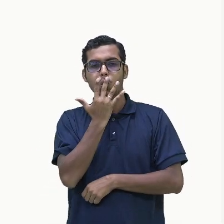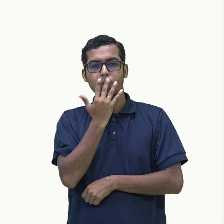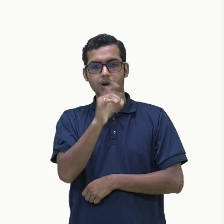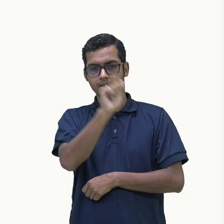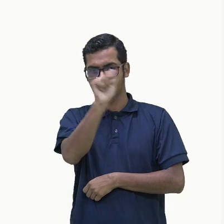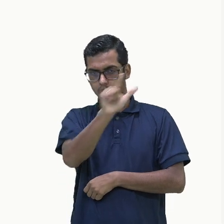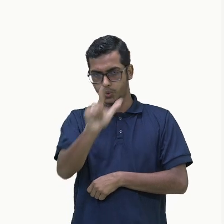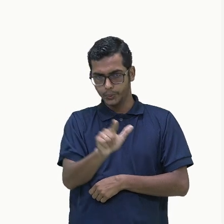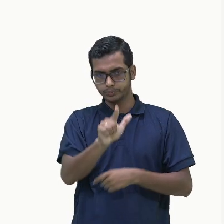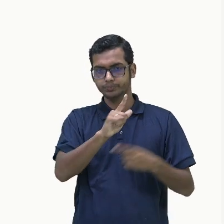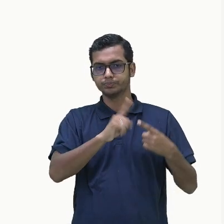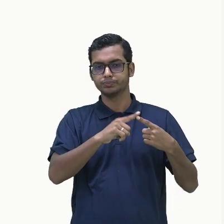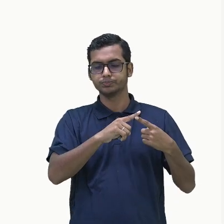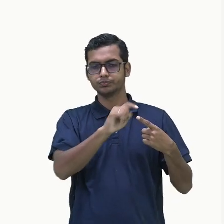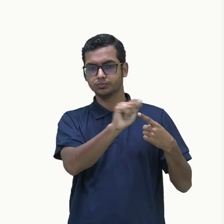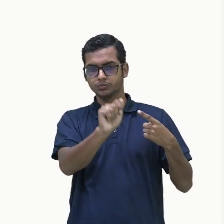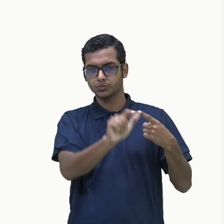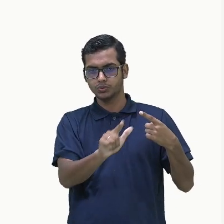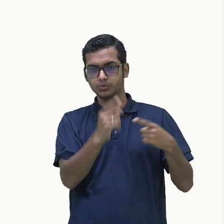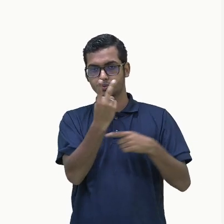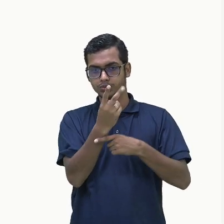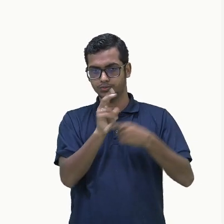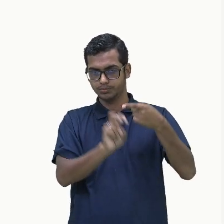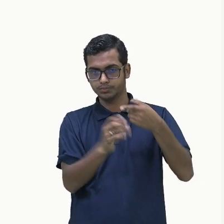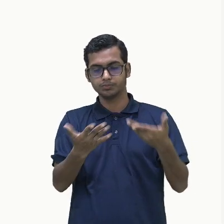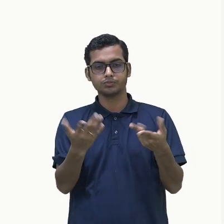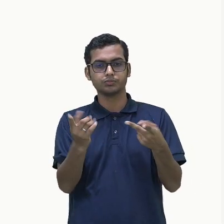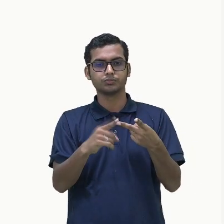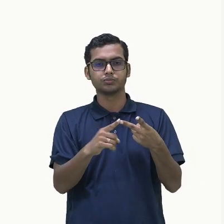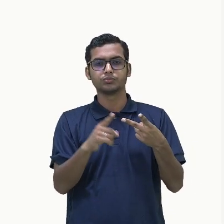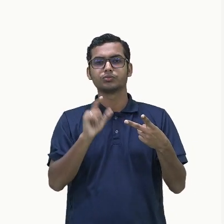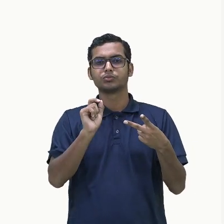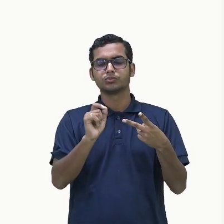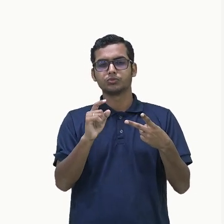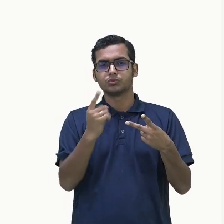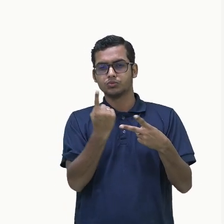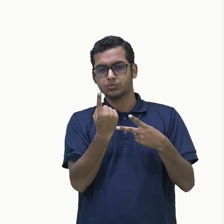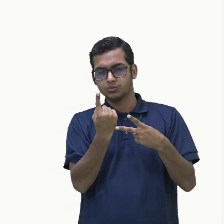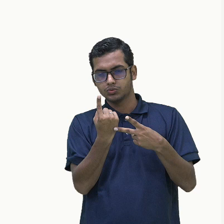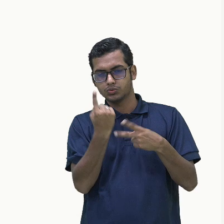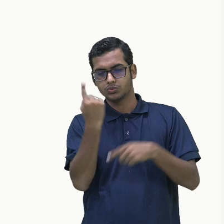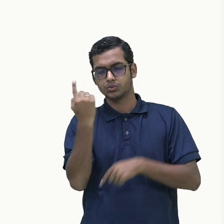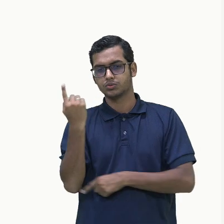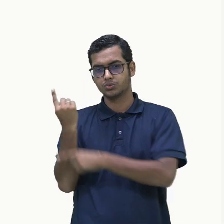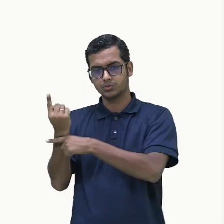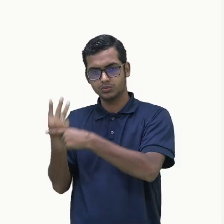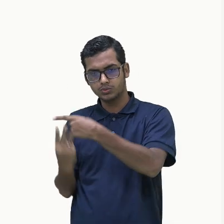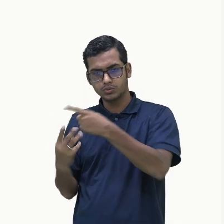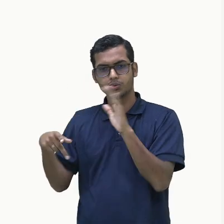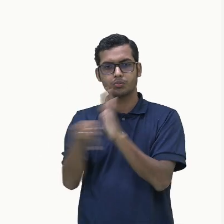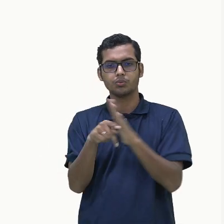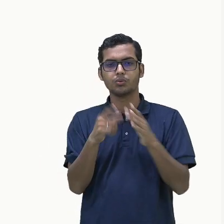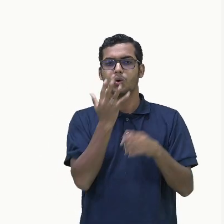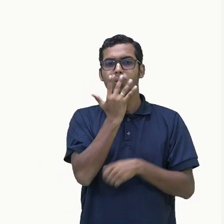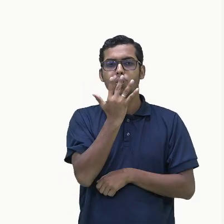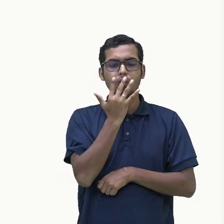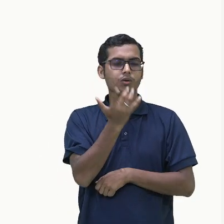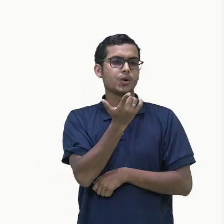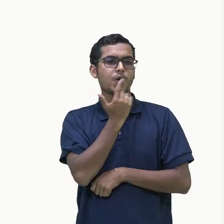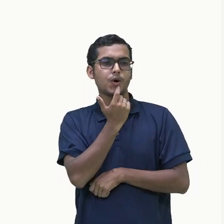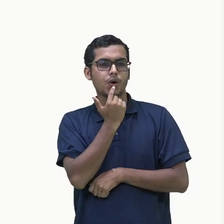azul. Beleza. E que 1/3 da mistura é de tinta